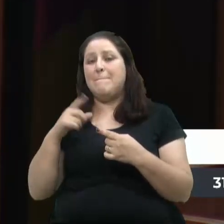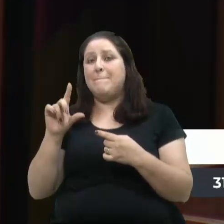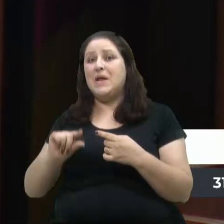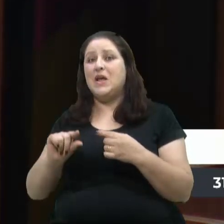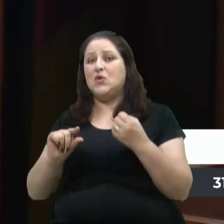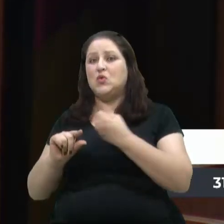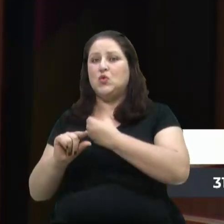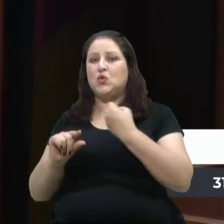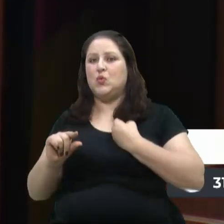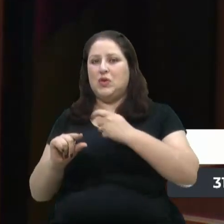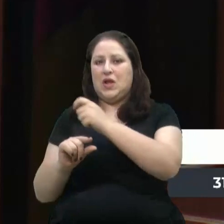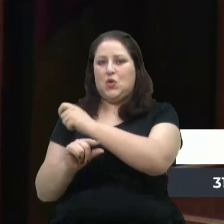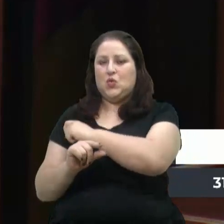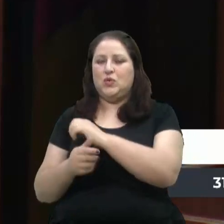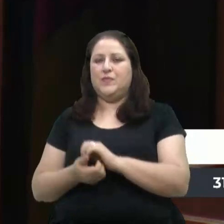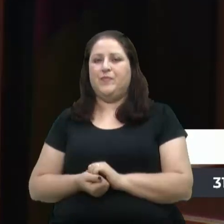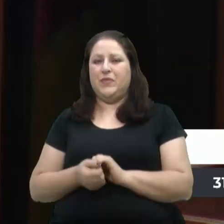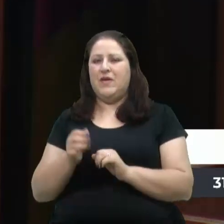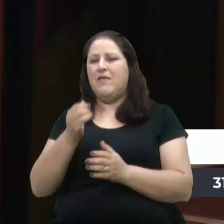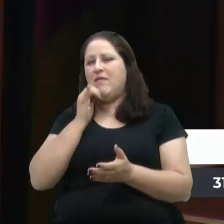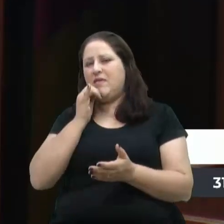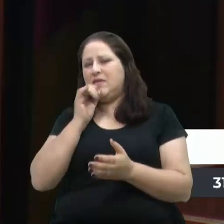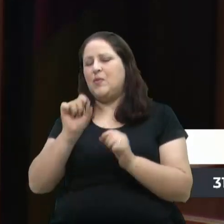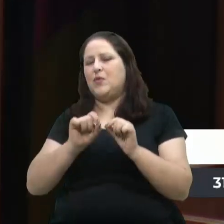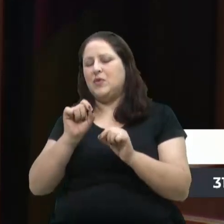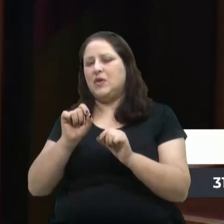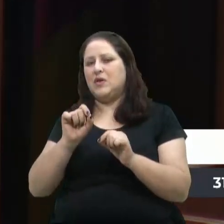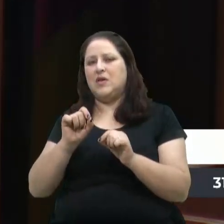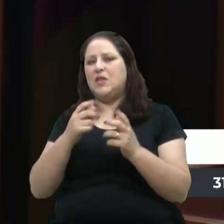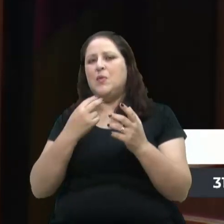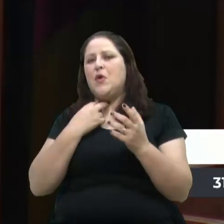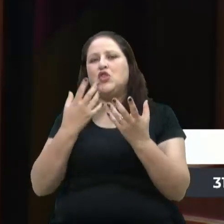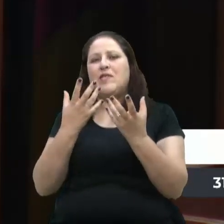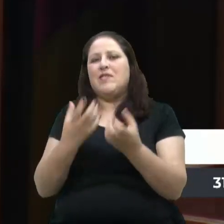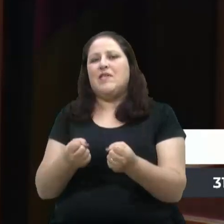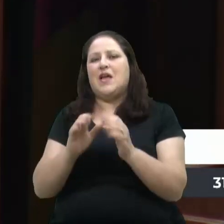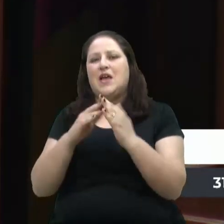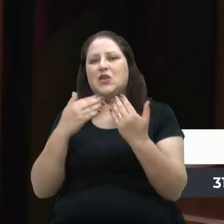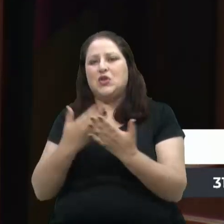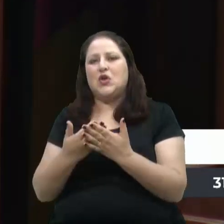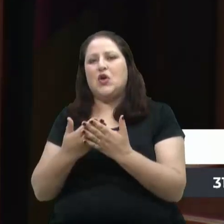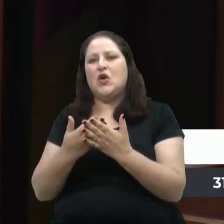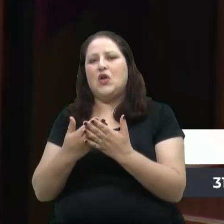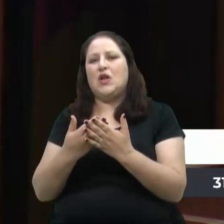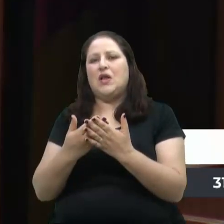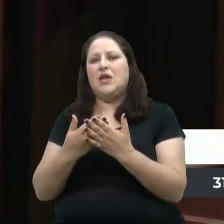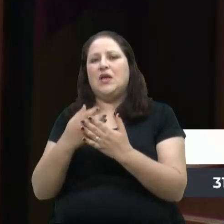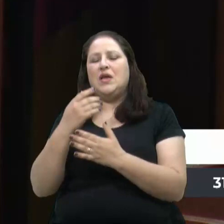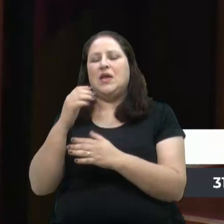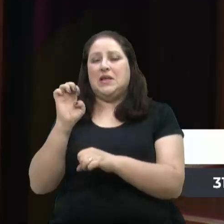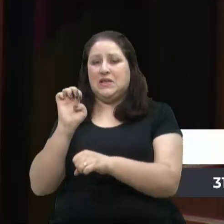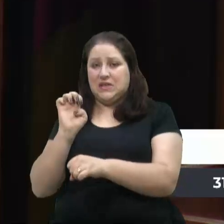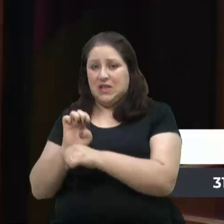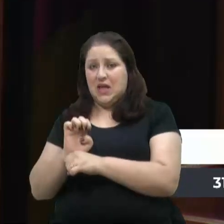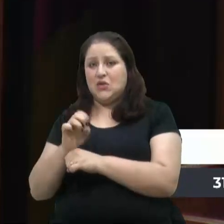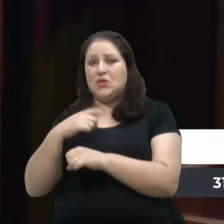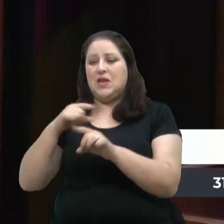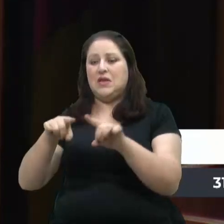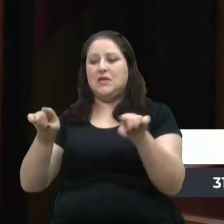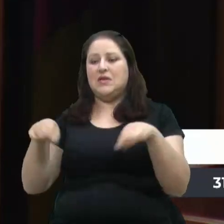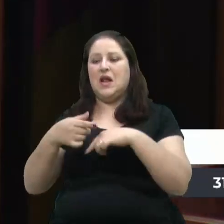não é admissível que nós tenhamos escolas do estado com sala sobrando enquanto